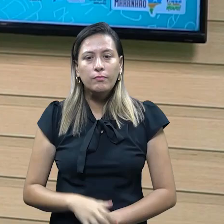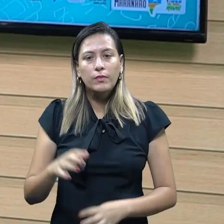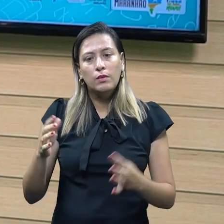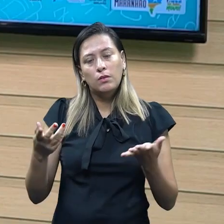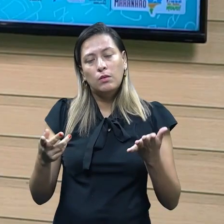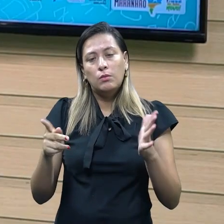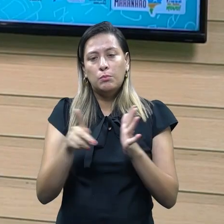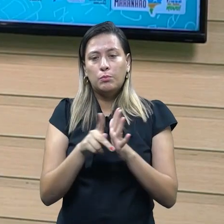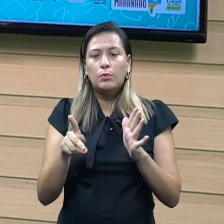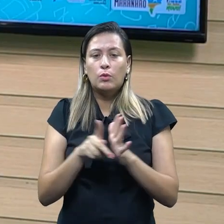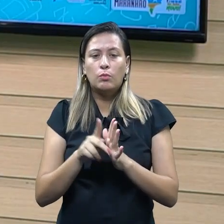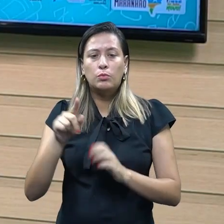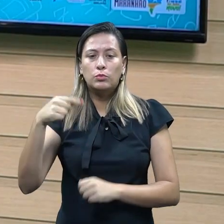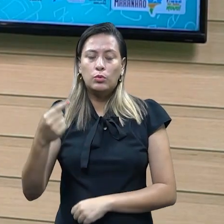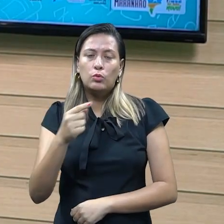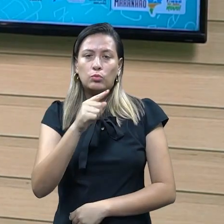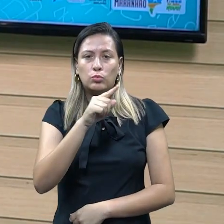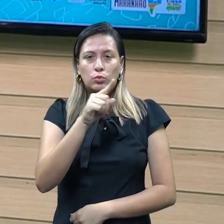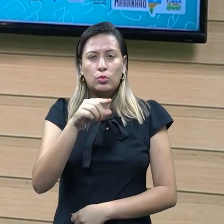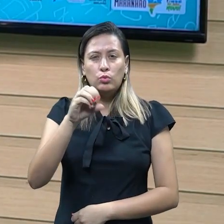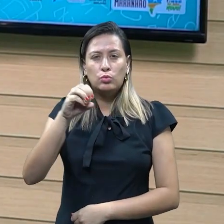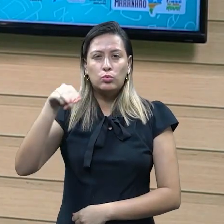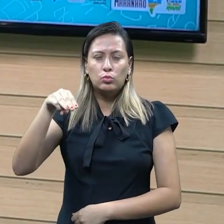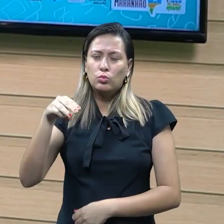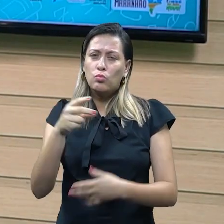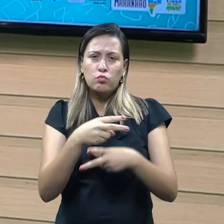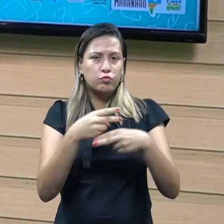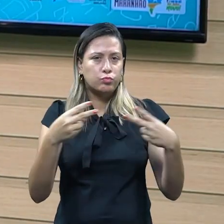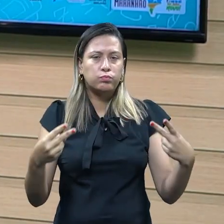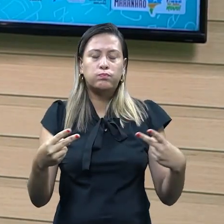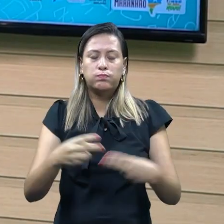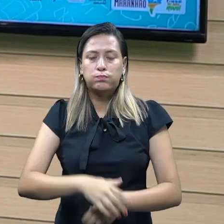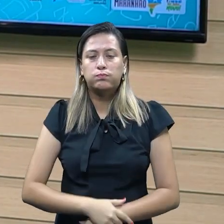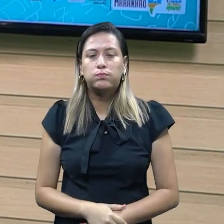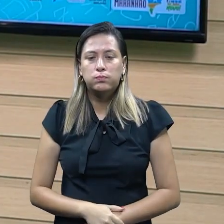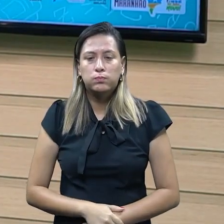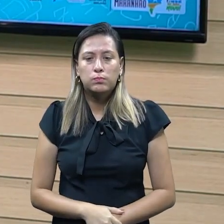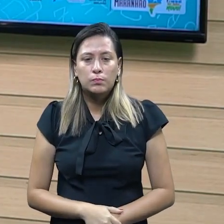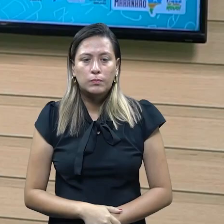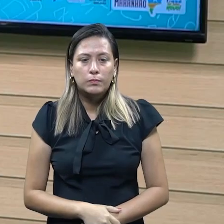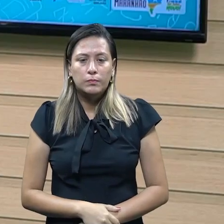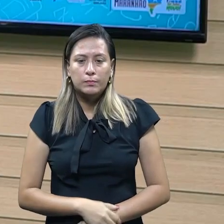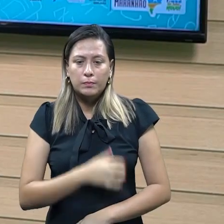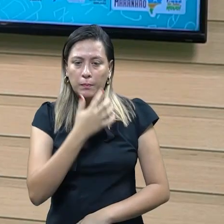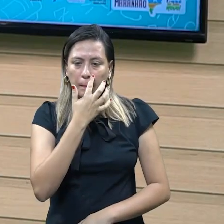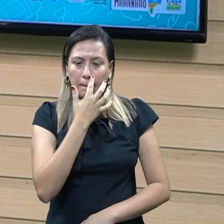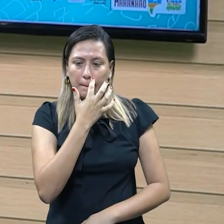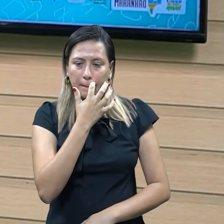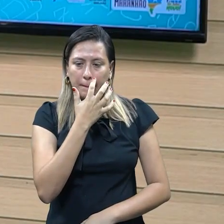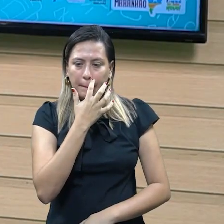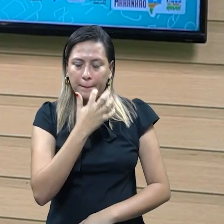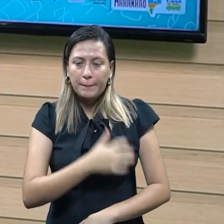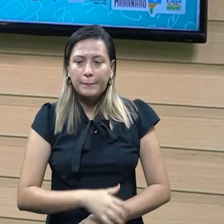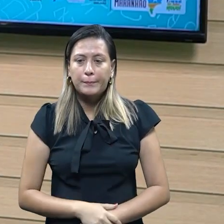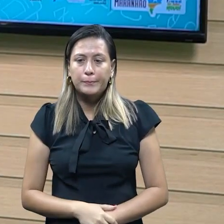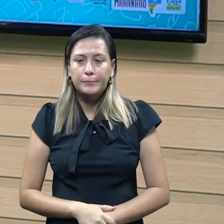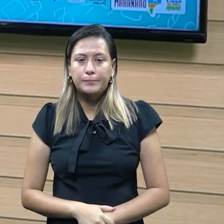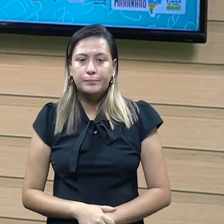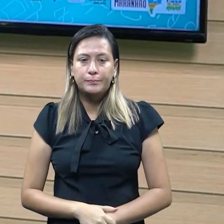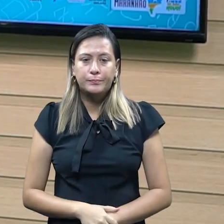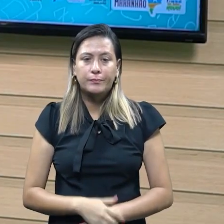outros ícones de zoom. Zoom In, Zoom Out, os que nós vimos aqui, o que a gente vai continuar